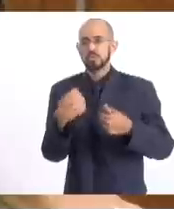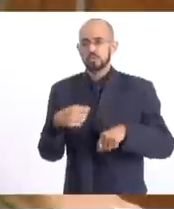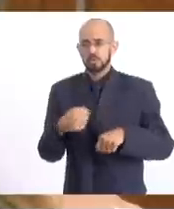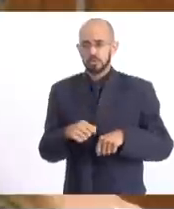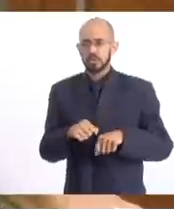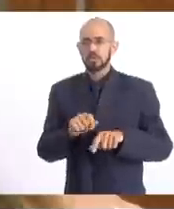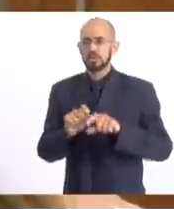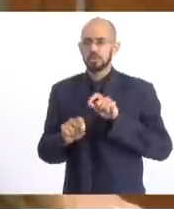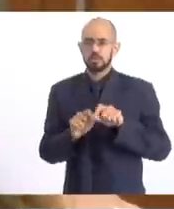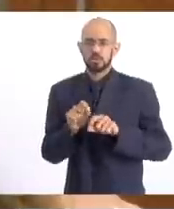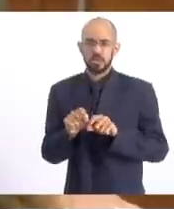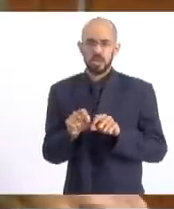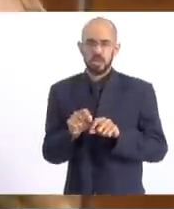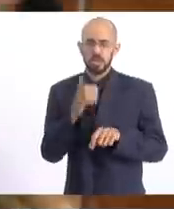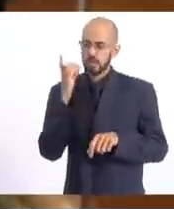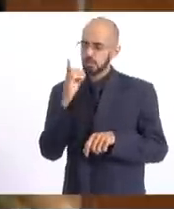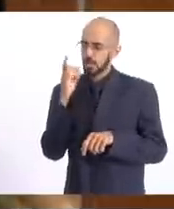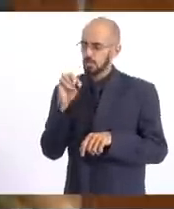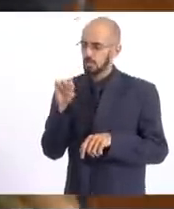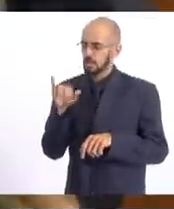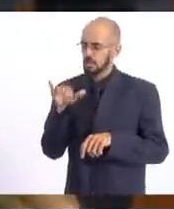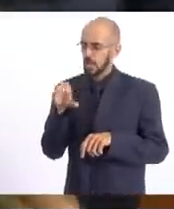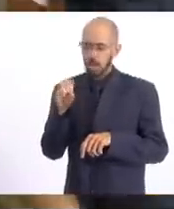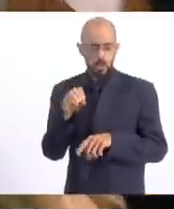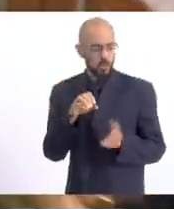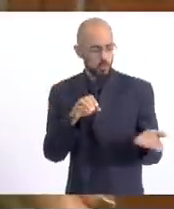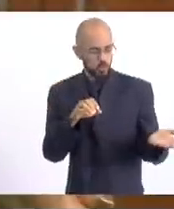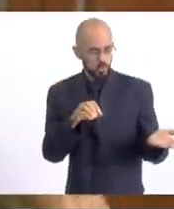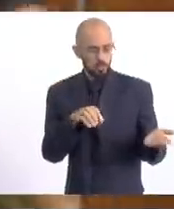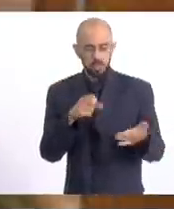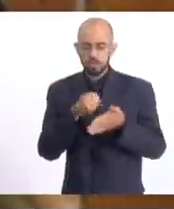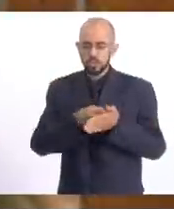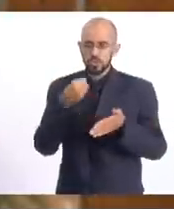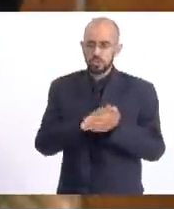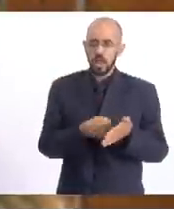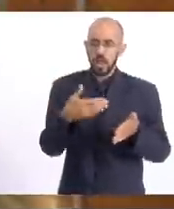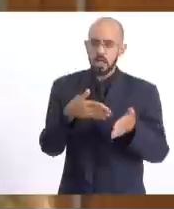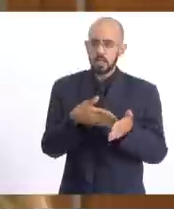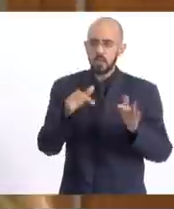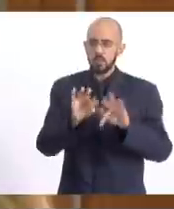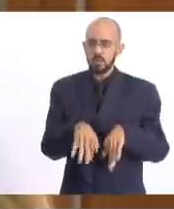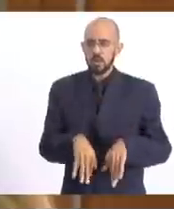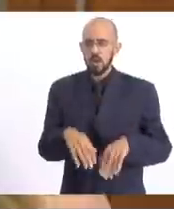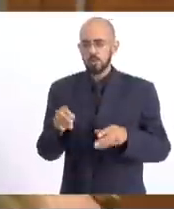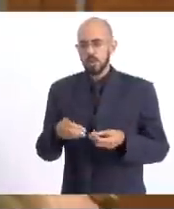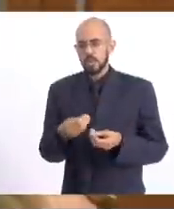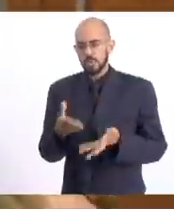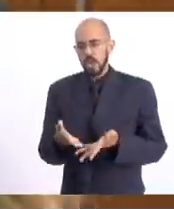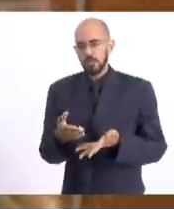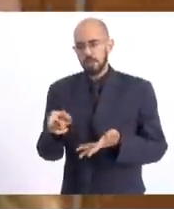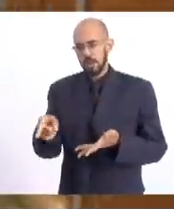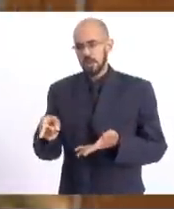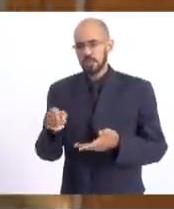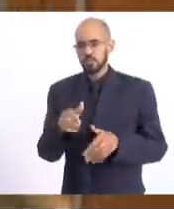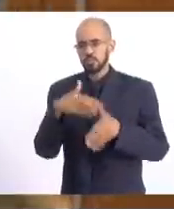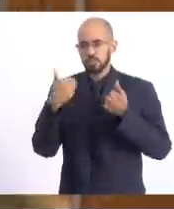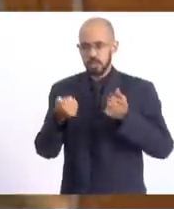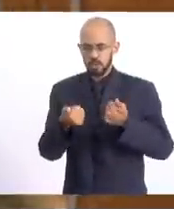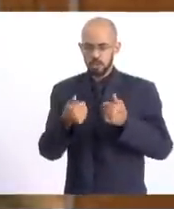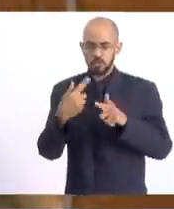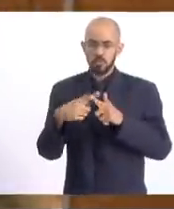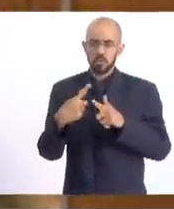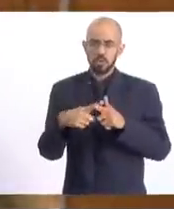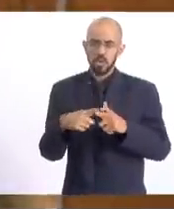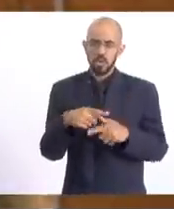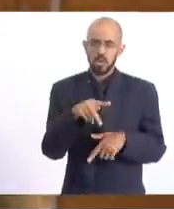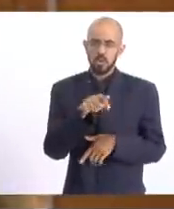precisamos, deputado Marcelo, lutar até o fim para dar para eles o melhor, porque o praça